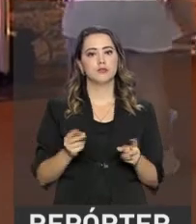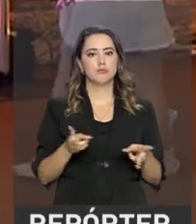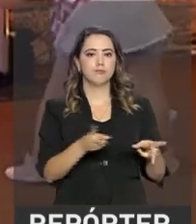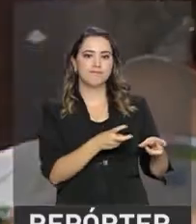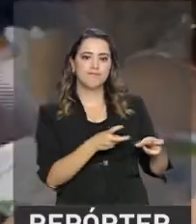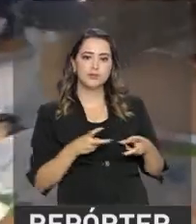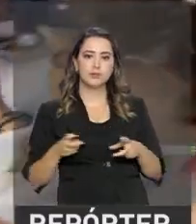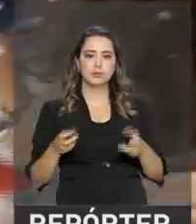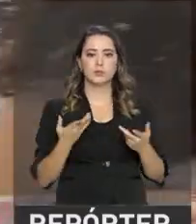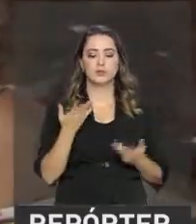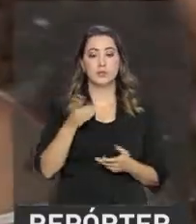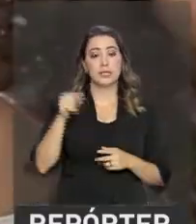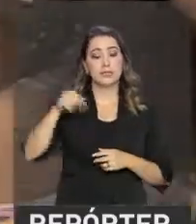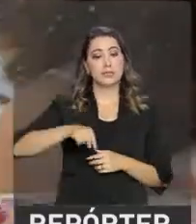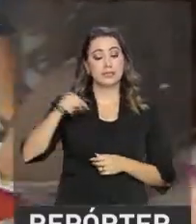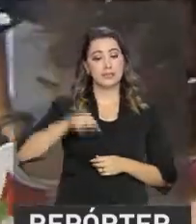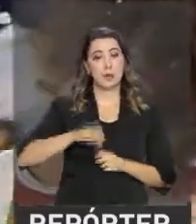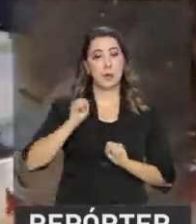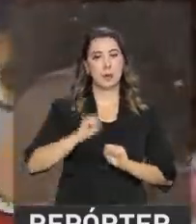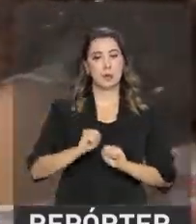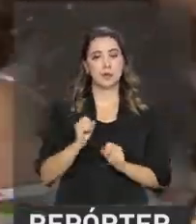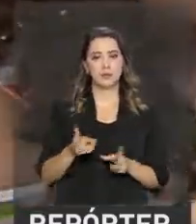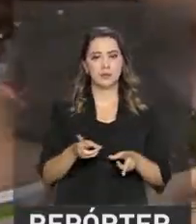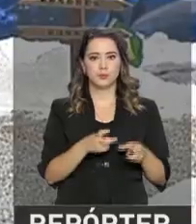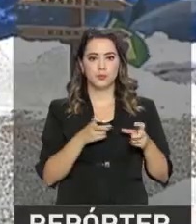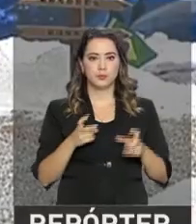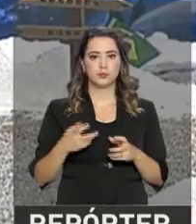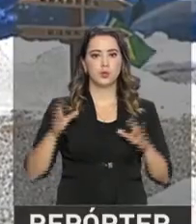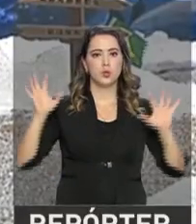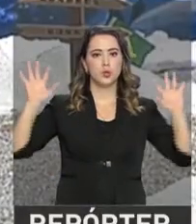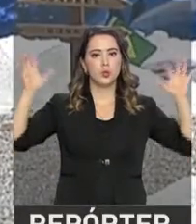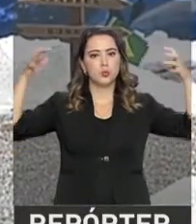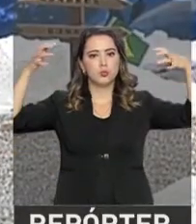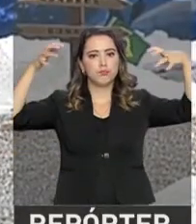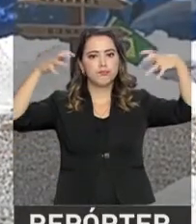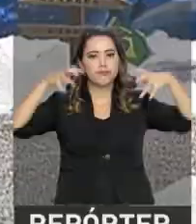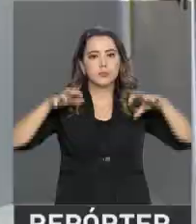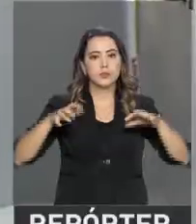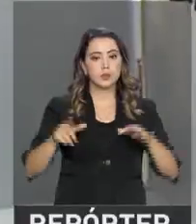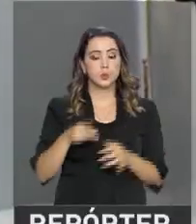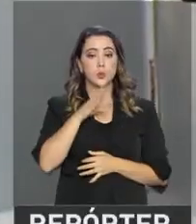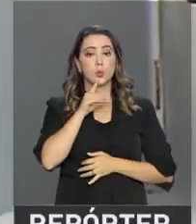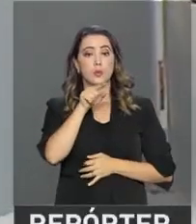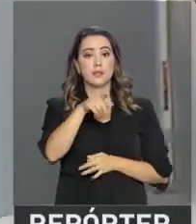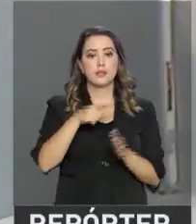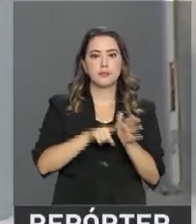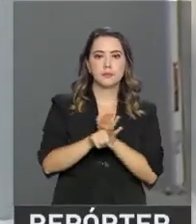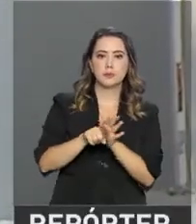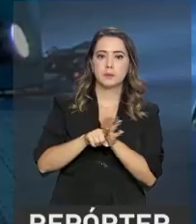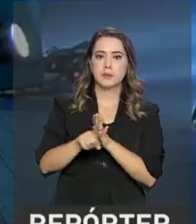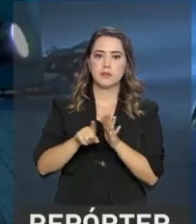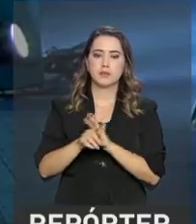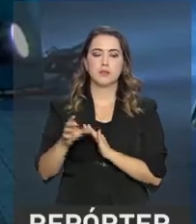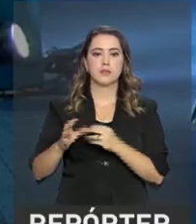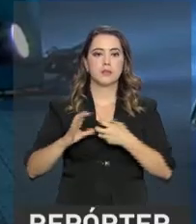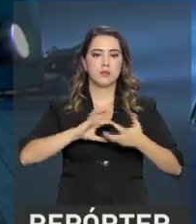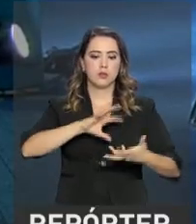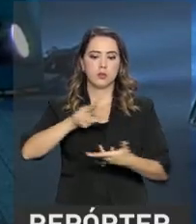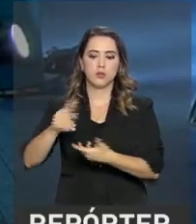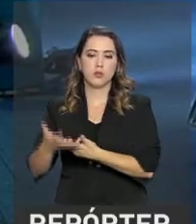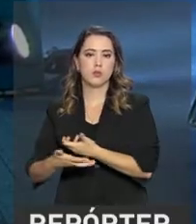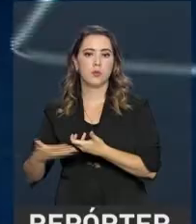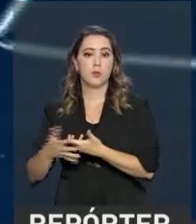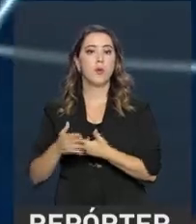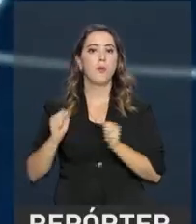sensações aqui é possível sentir a neve conhecer as instalações científicas na antártica voar de